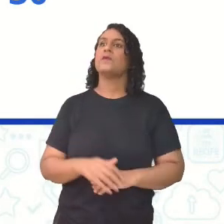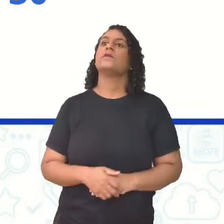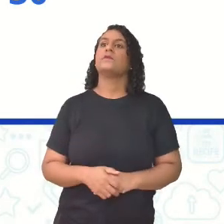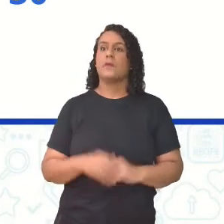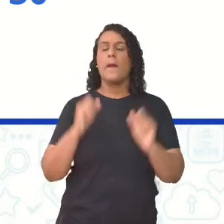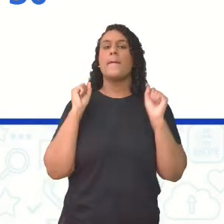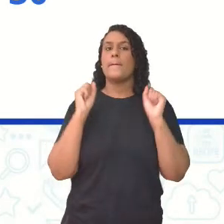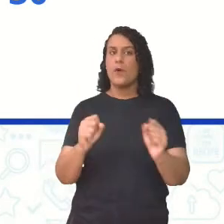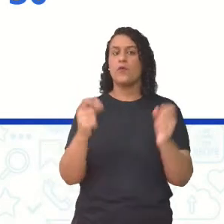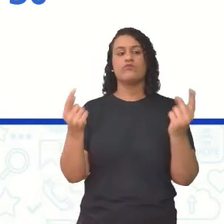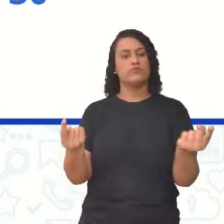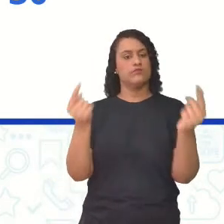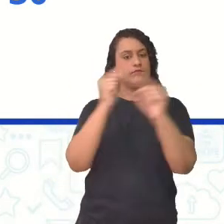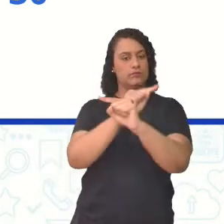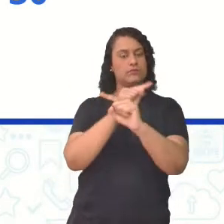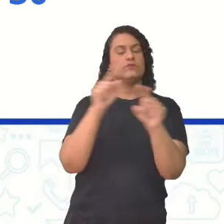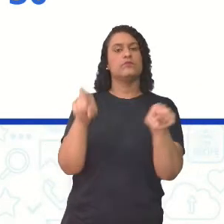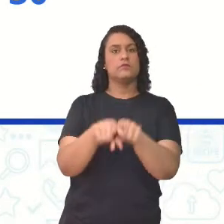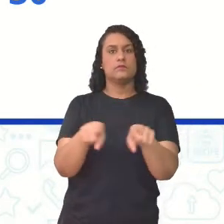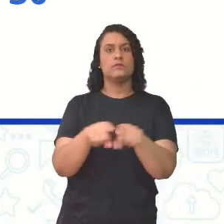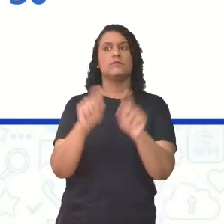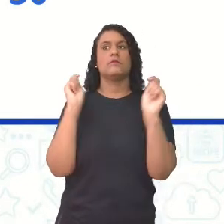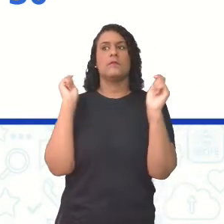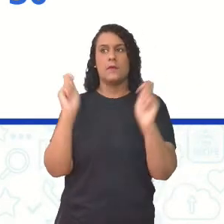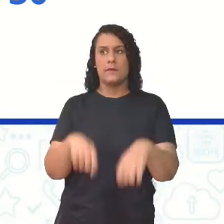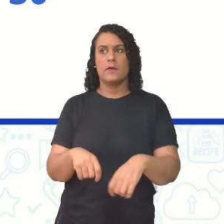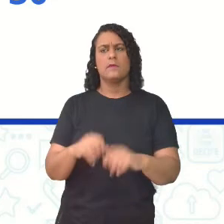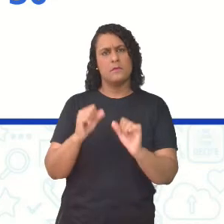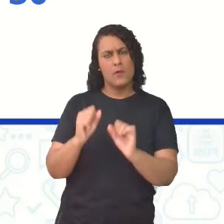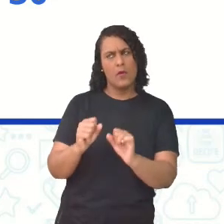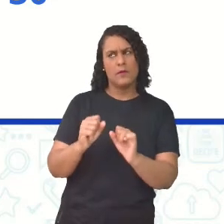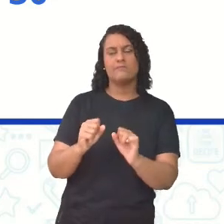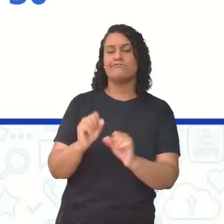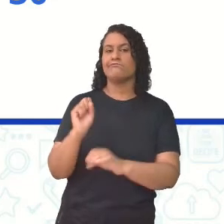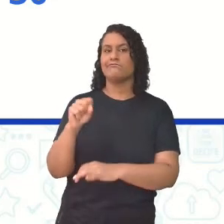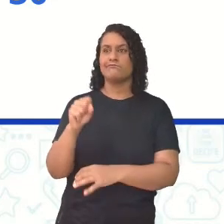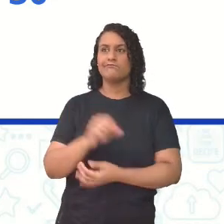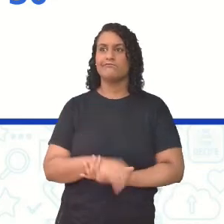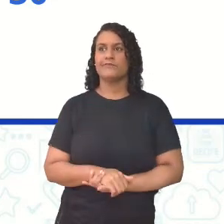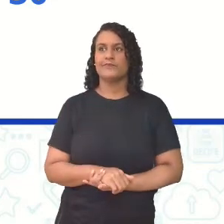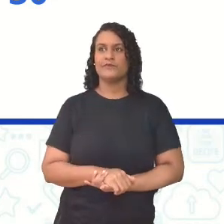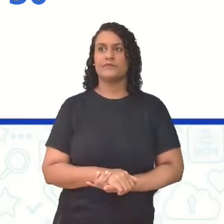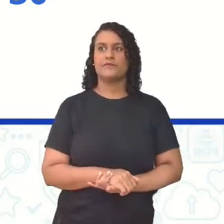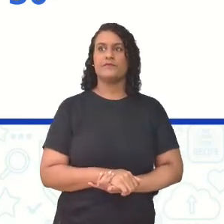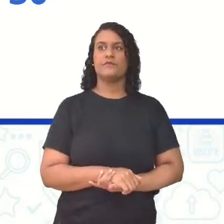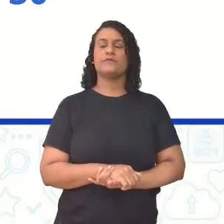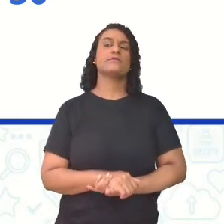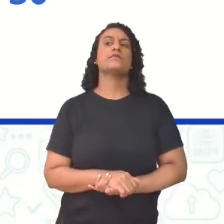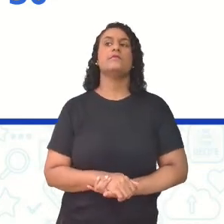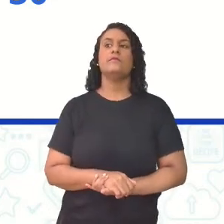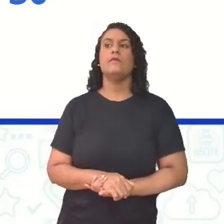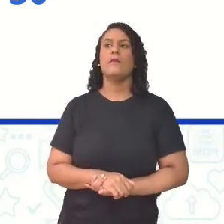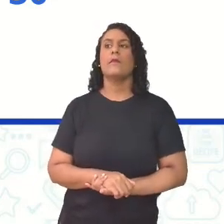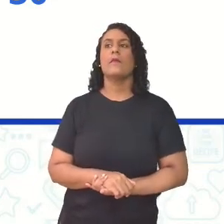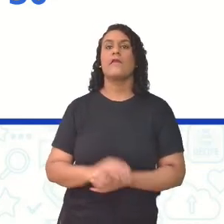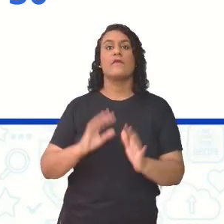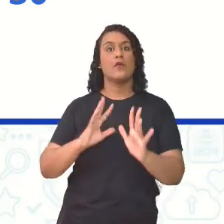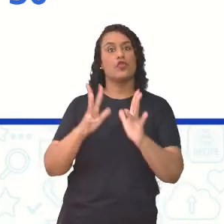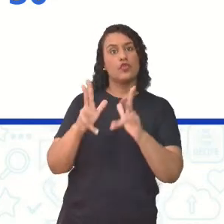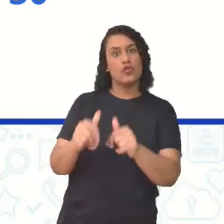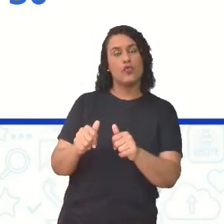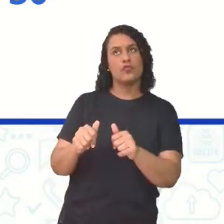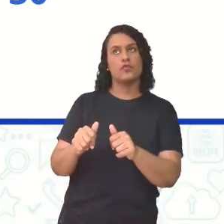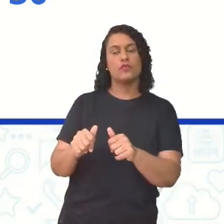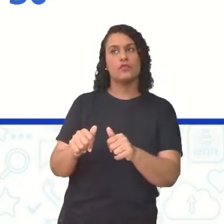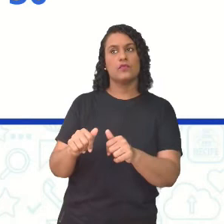lado, proporcional de lado, também pode botar 24 para 30. Pode, professor? Pode. E aí, o outro lado fica como? Fica o todo com todo. E quem